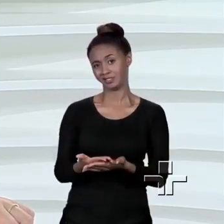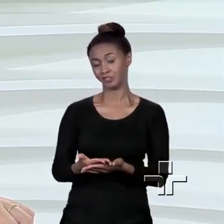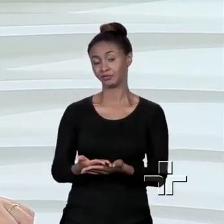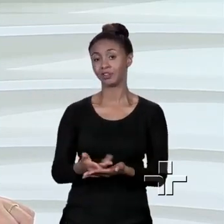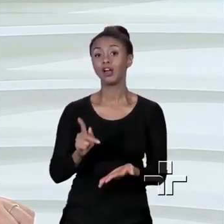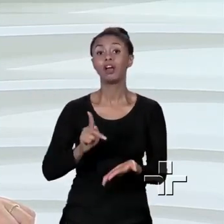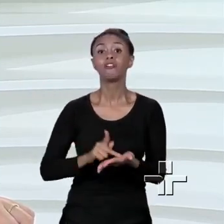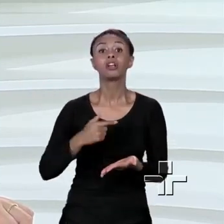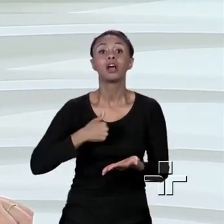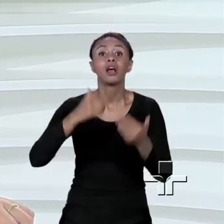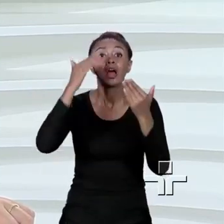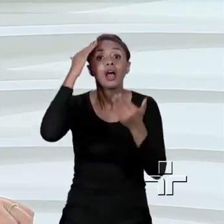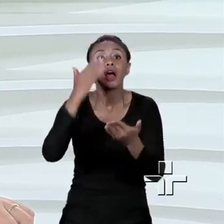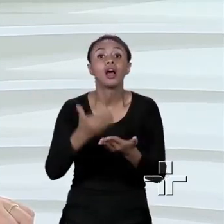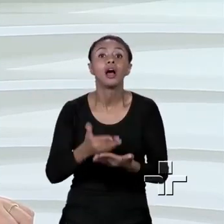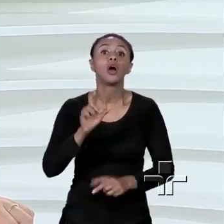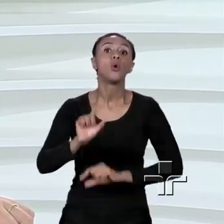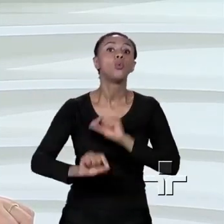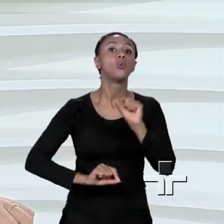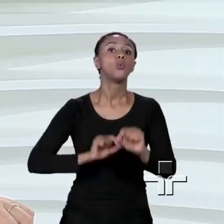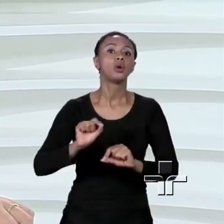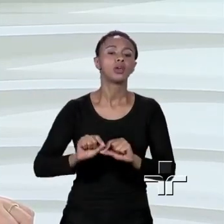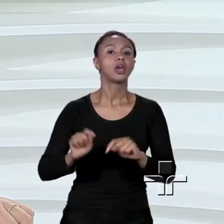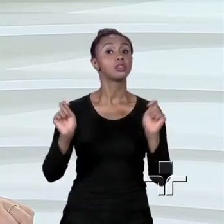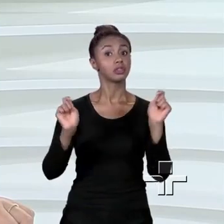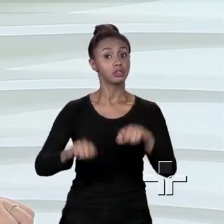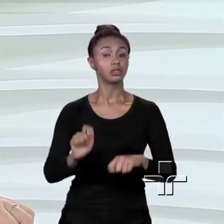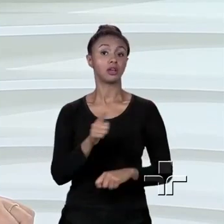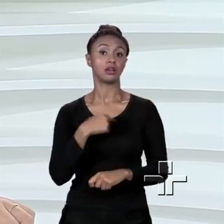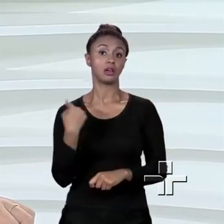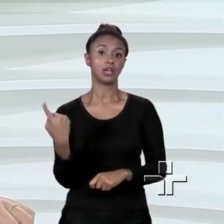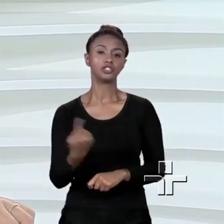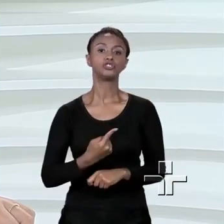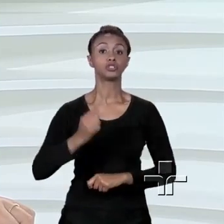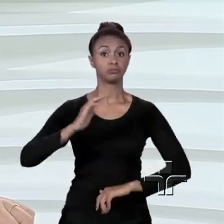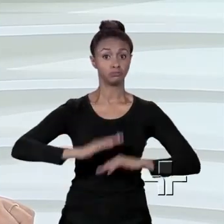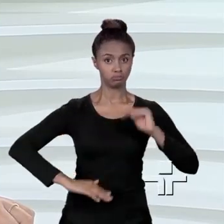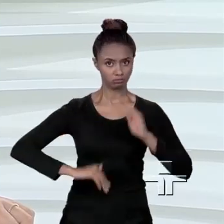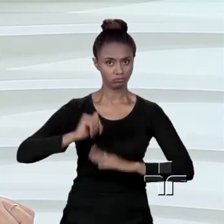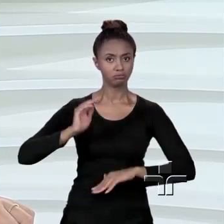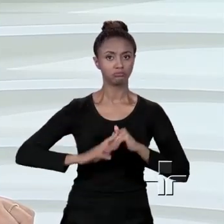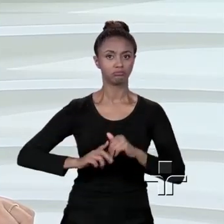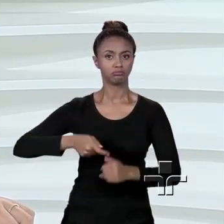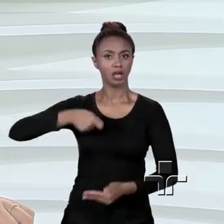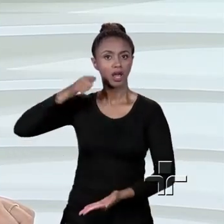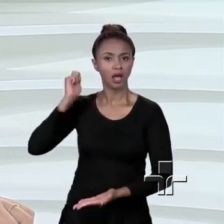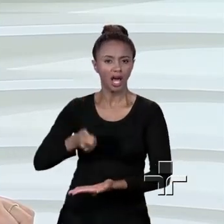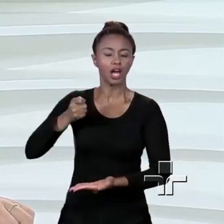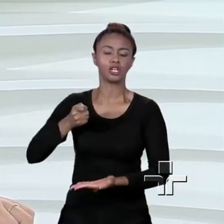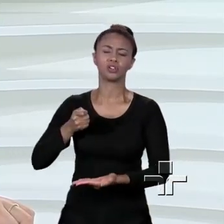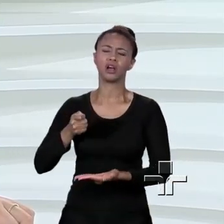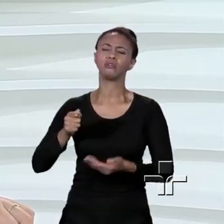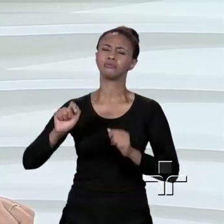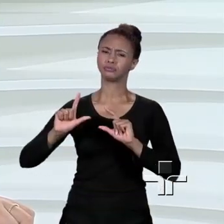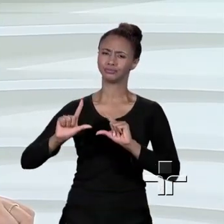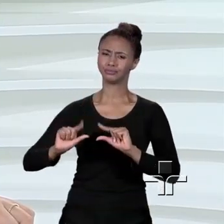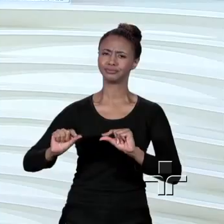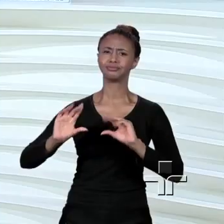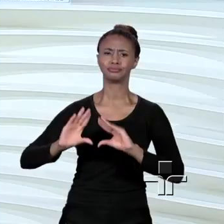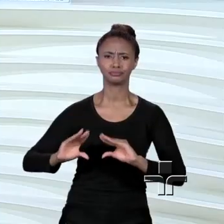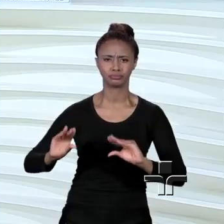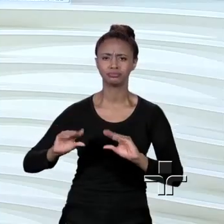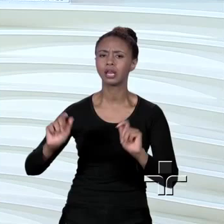que a gente possa ter condutas menos radicais nesse sentido.